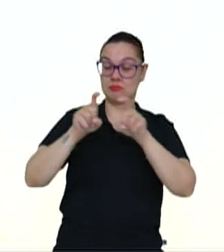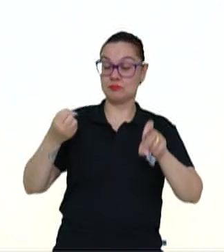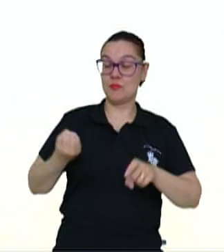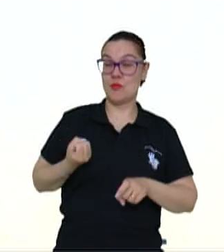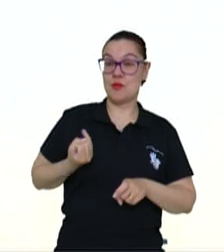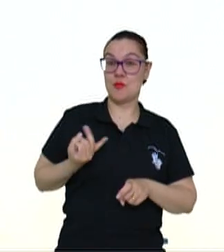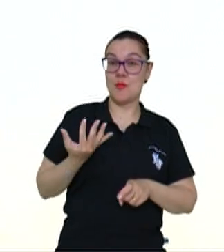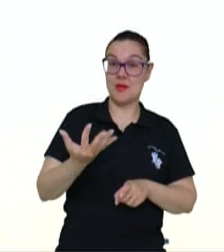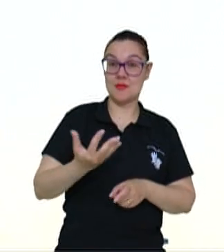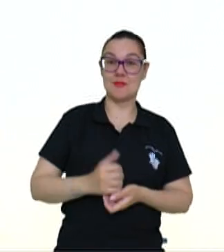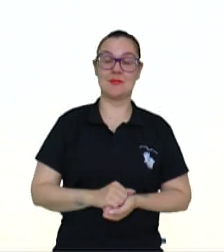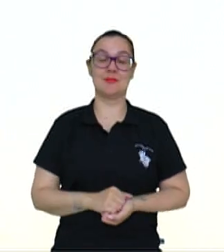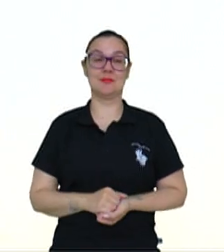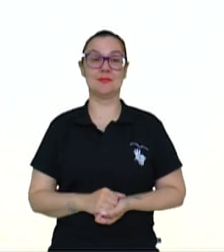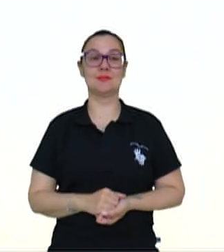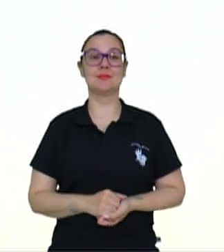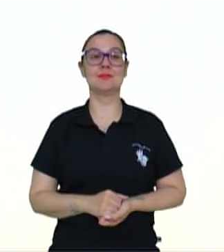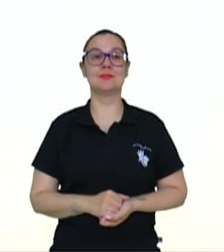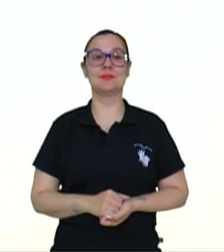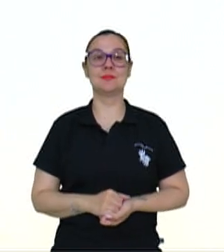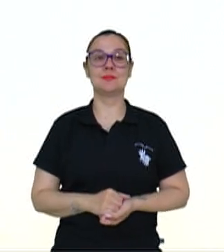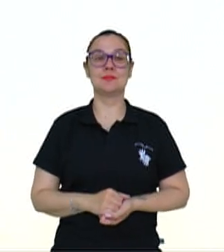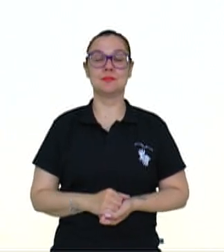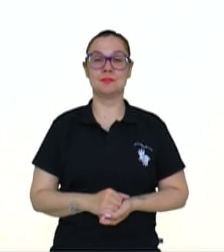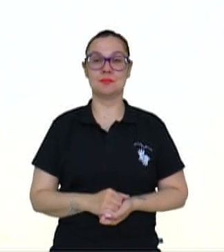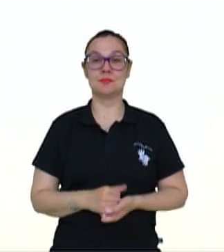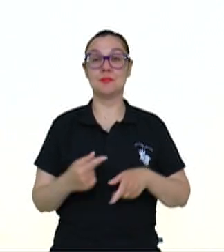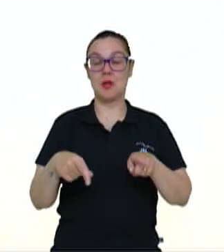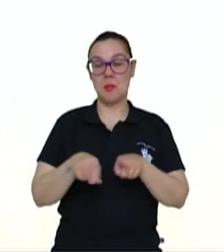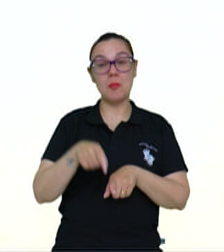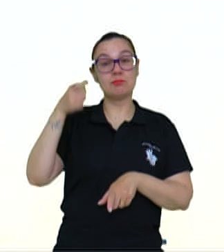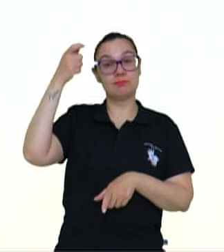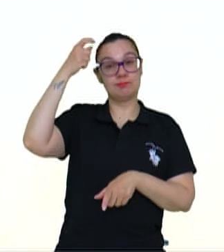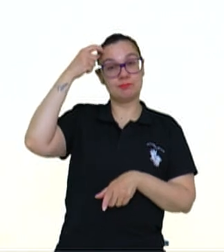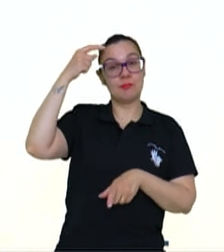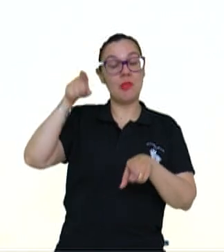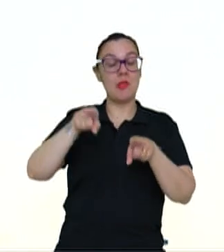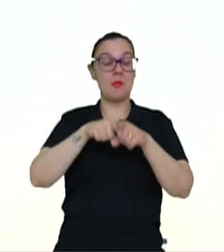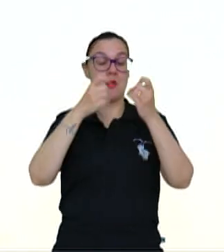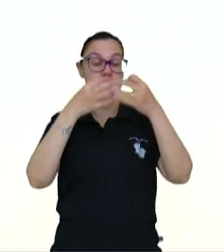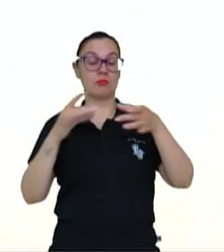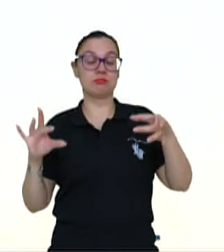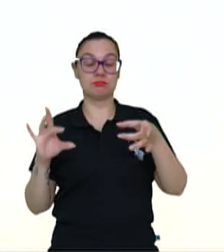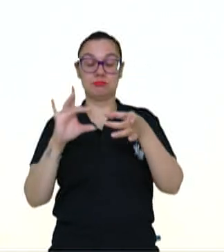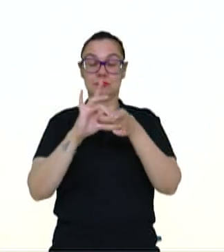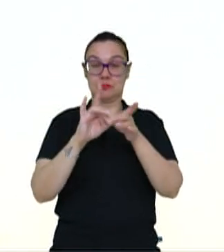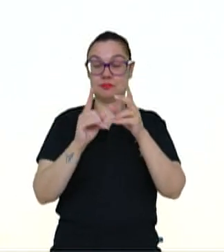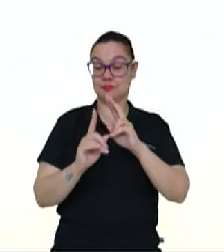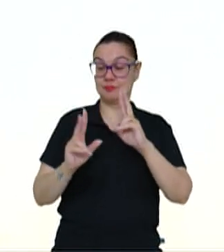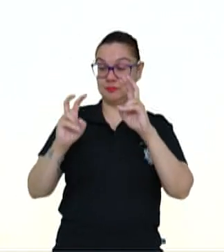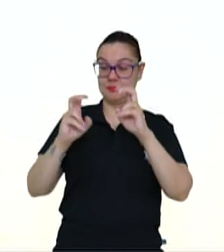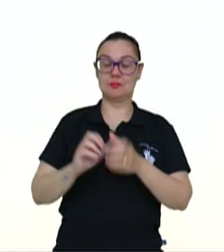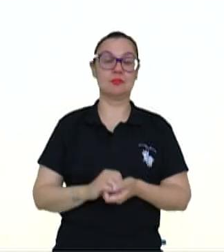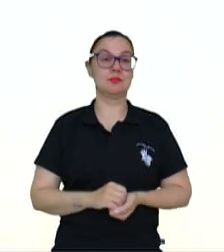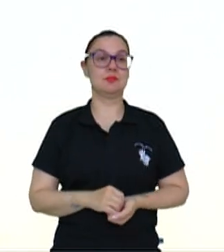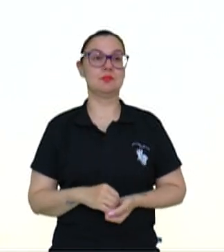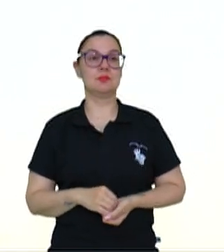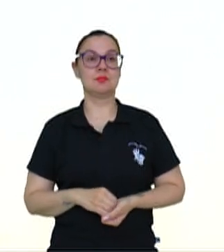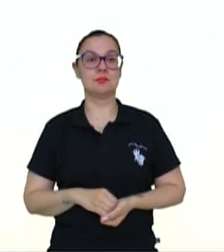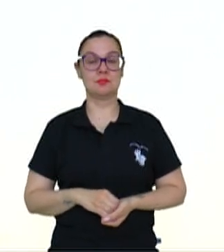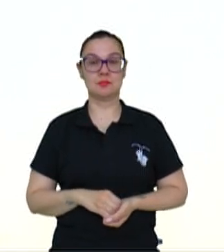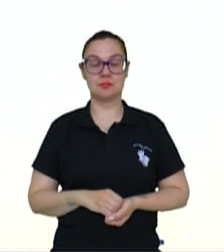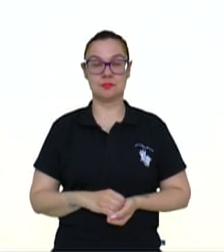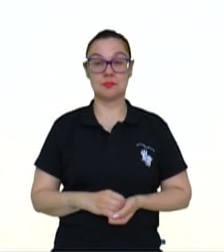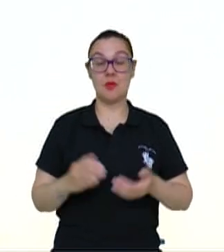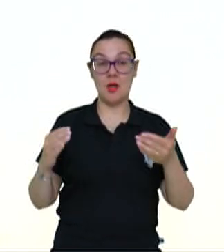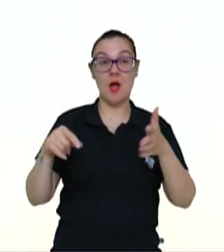enumeração, as enumerações e também, obviamente, o léxico e expressões relacionadas a esse tema também. A questão